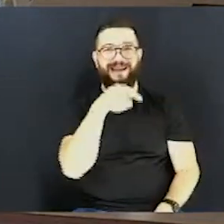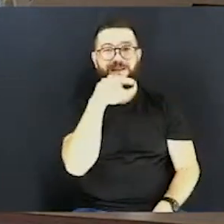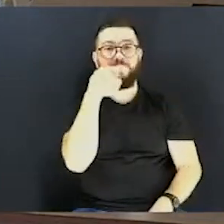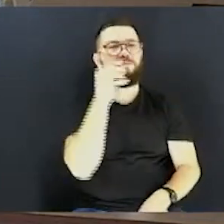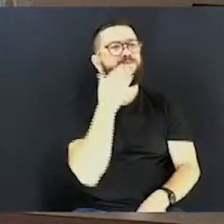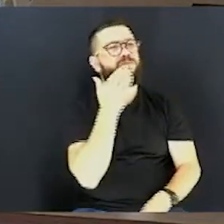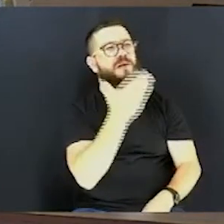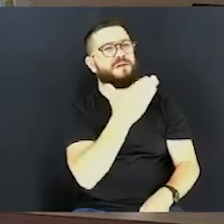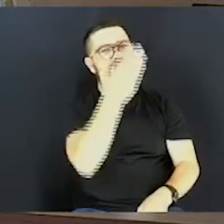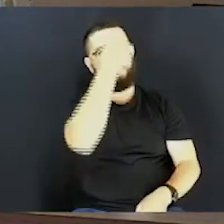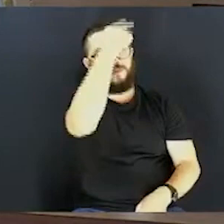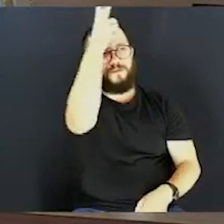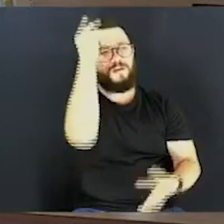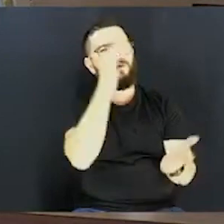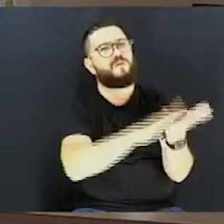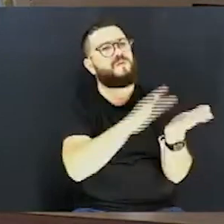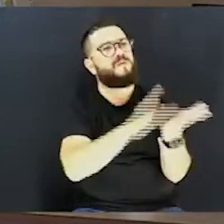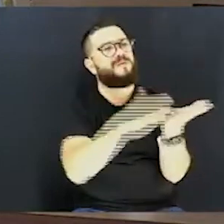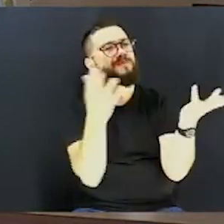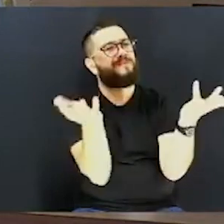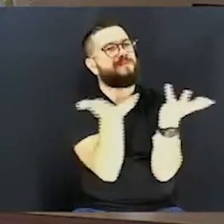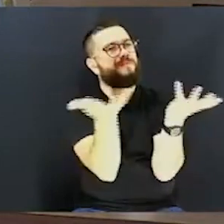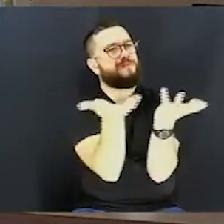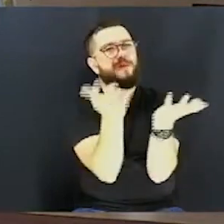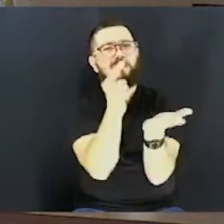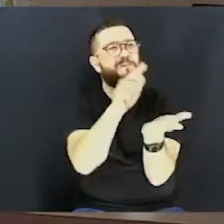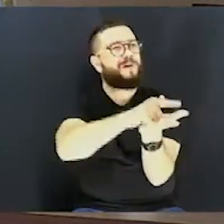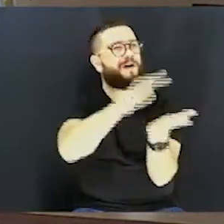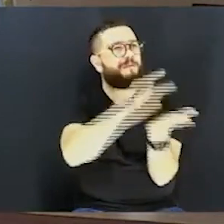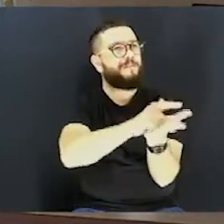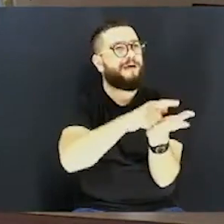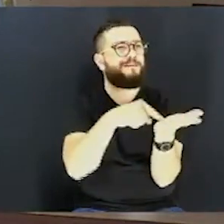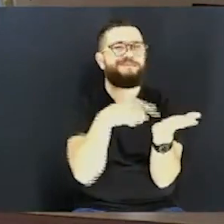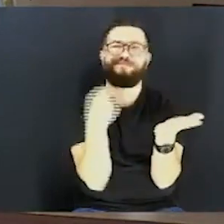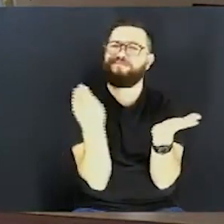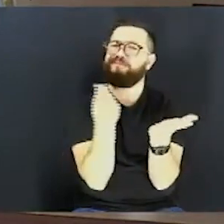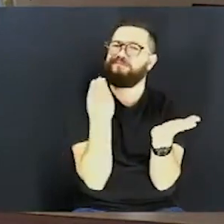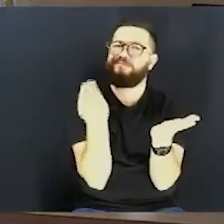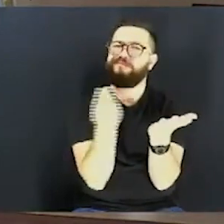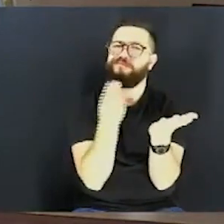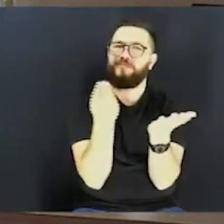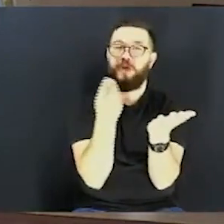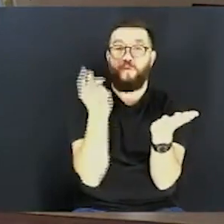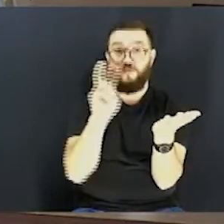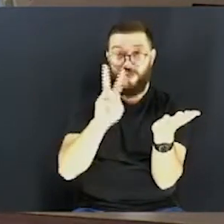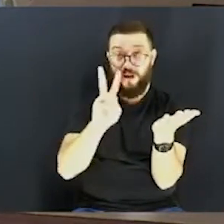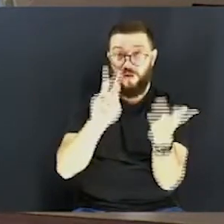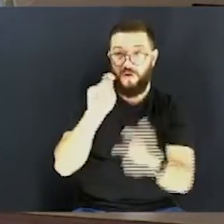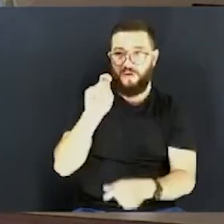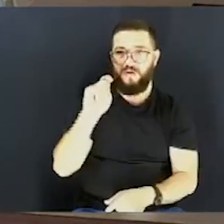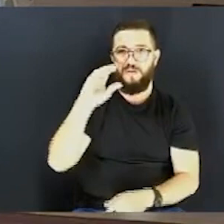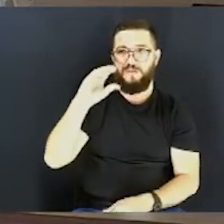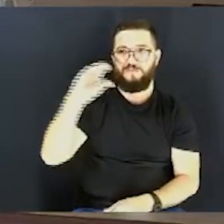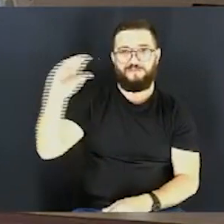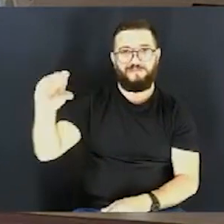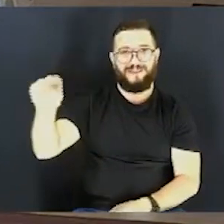no papel se isso não funcionar. A gente sabe que o valor pago para uma instituição que não é da